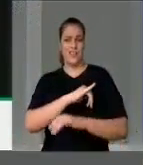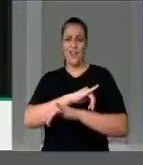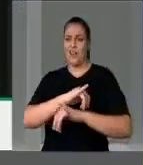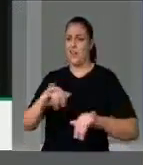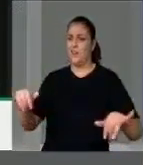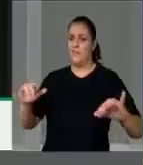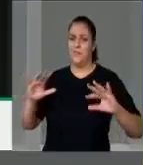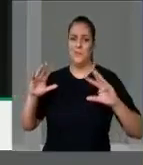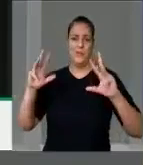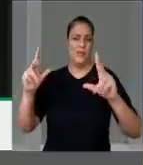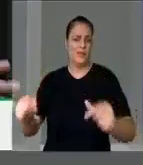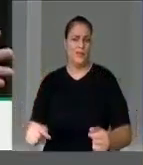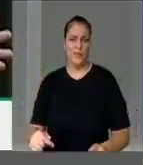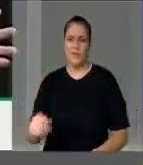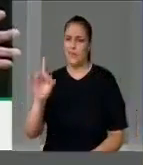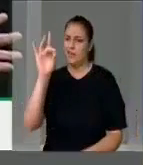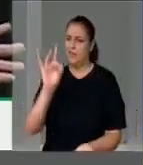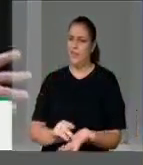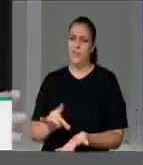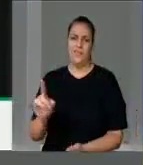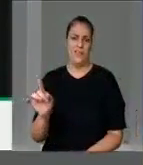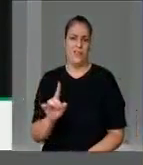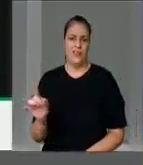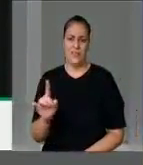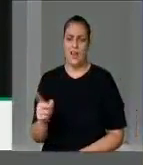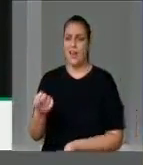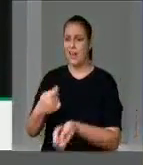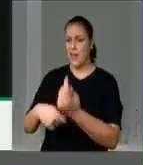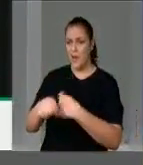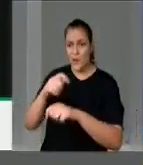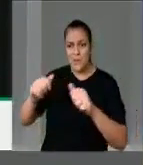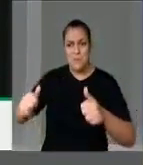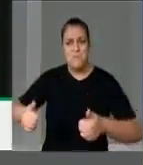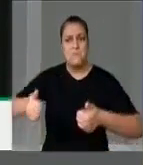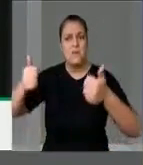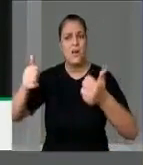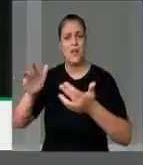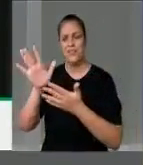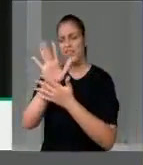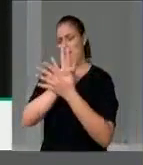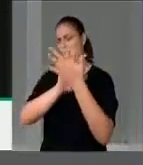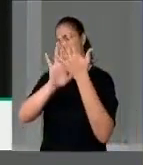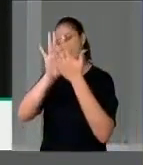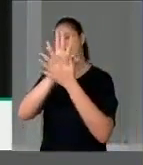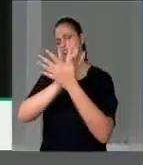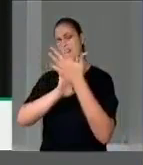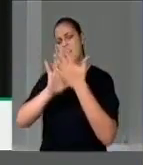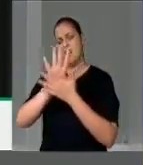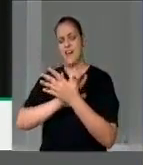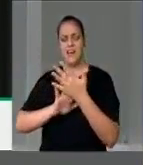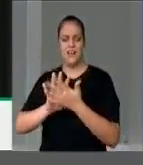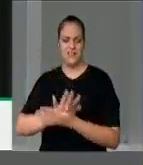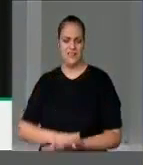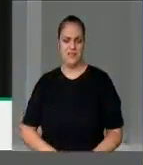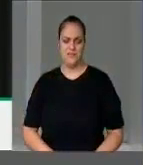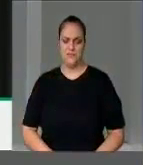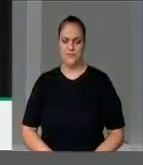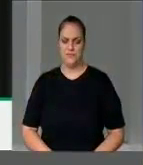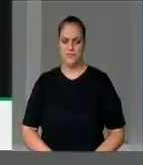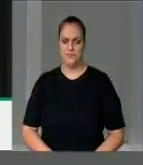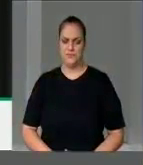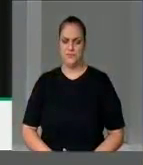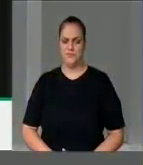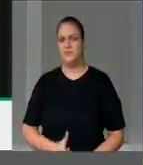todo o povo brasileiro, que não é verdade, a economia não está reagindo, não está reagindo. Olha aí o que o